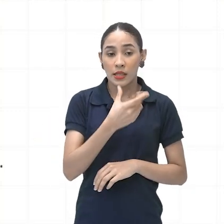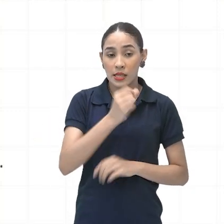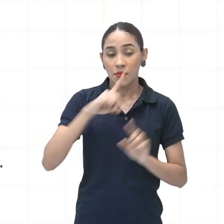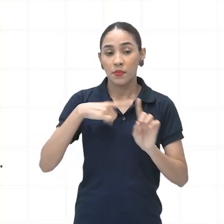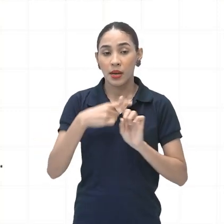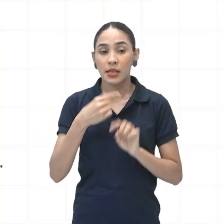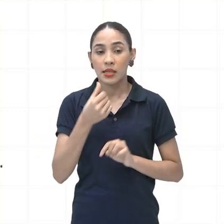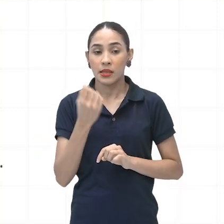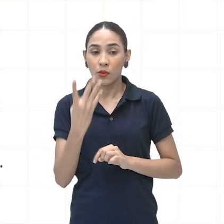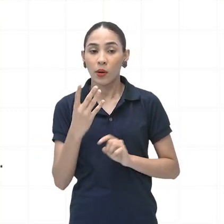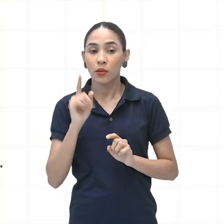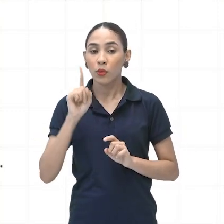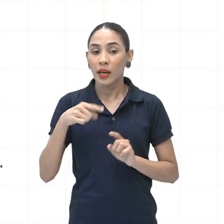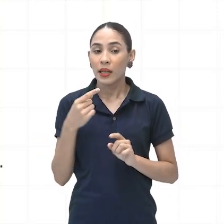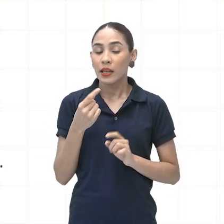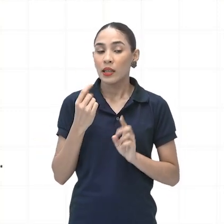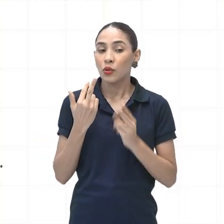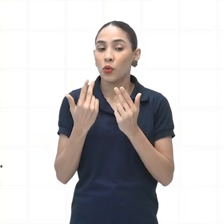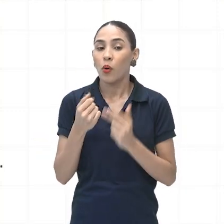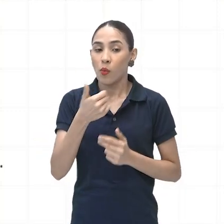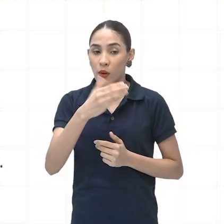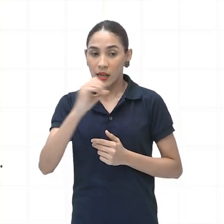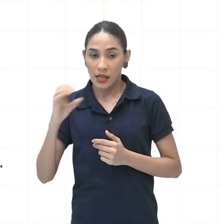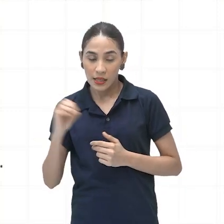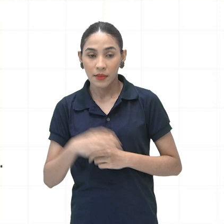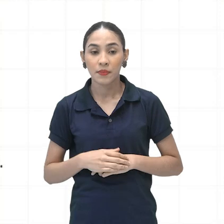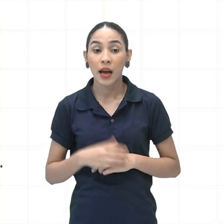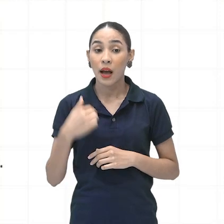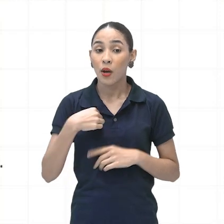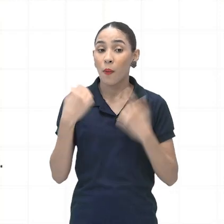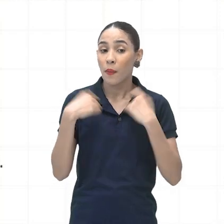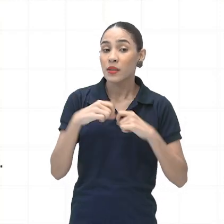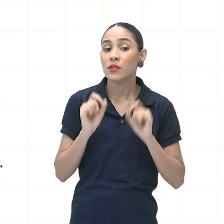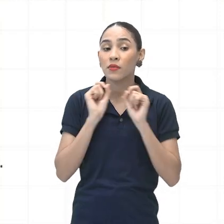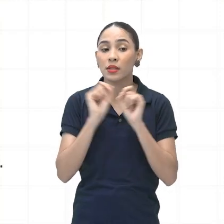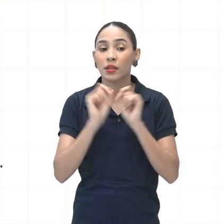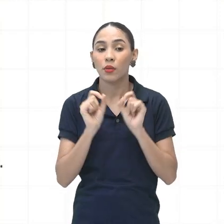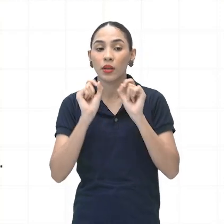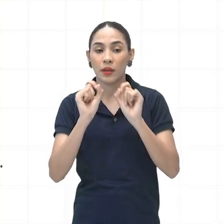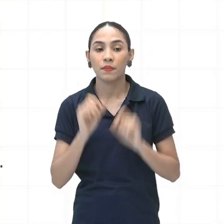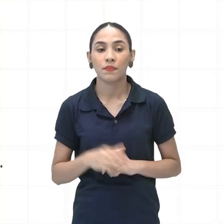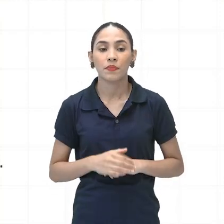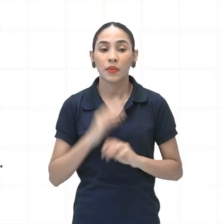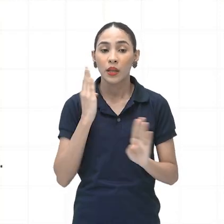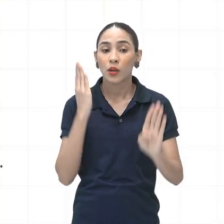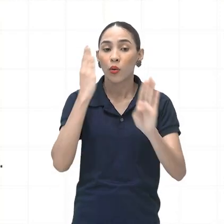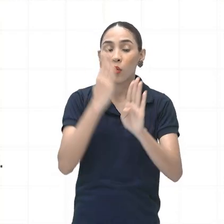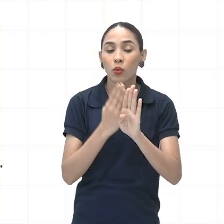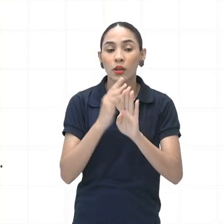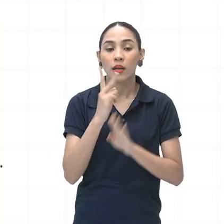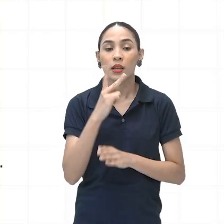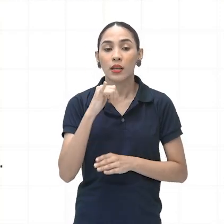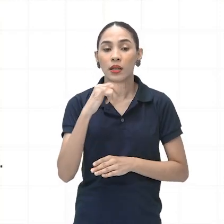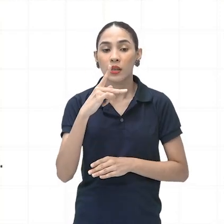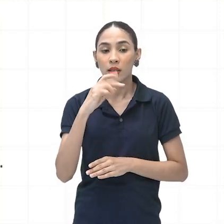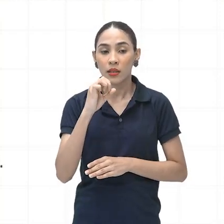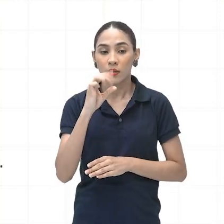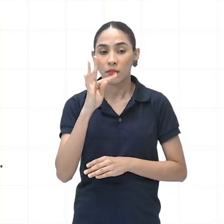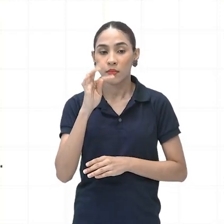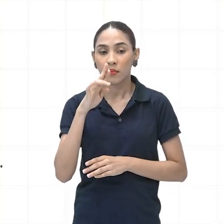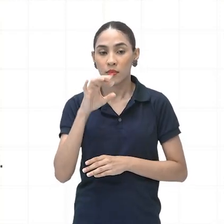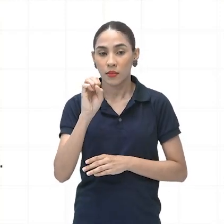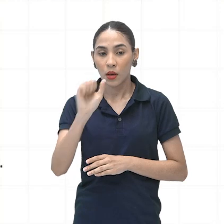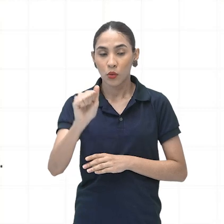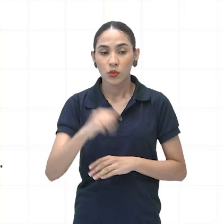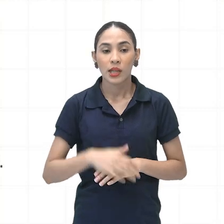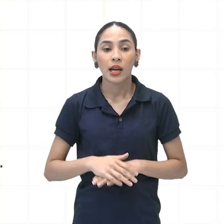mais 64 é igual a 100. Agora eu preciso fazer o quê? Eu preciso encontrar somente o valor de A. E esse